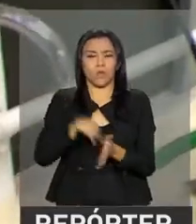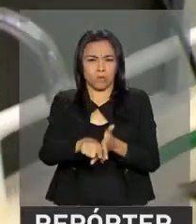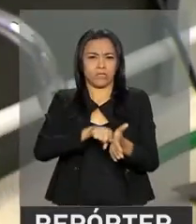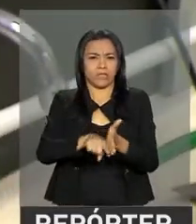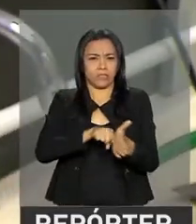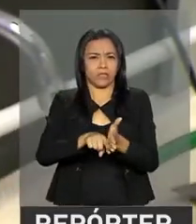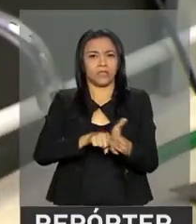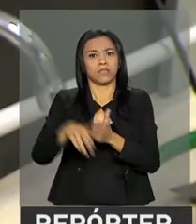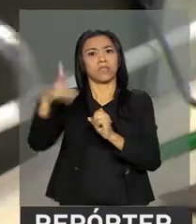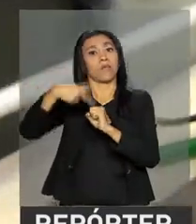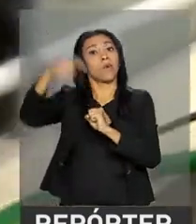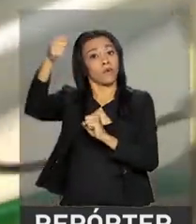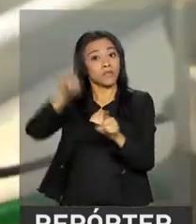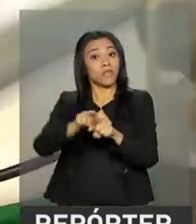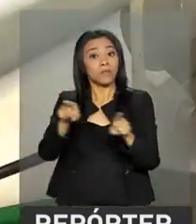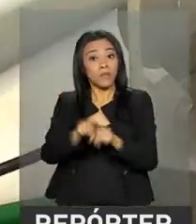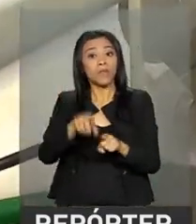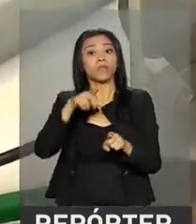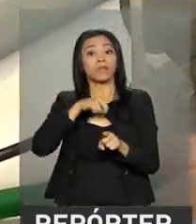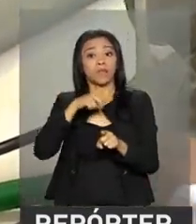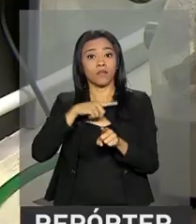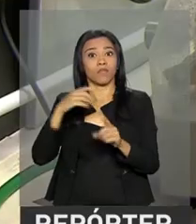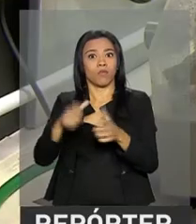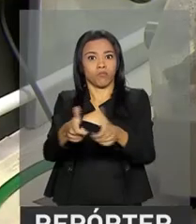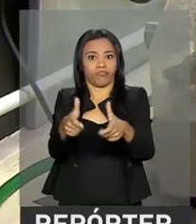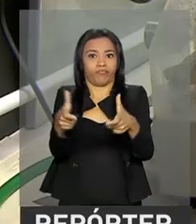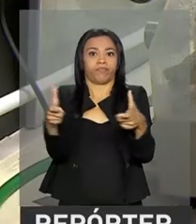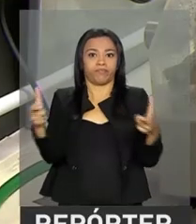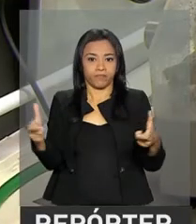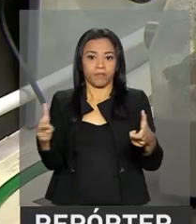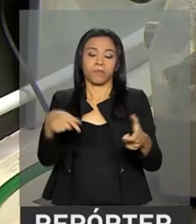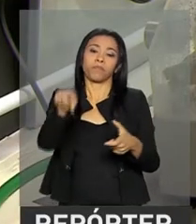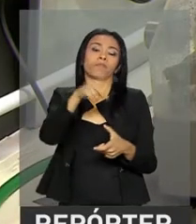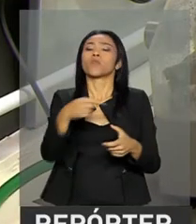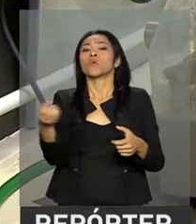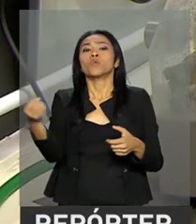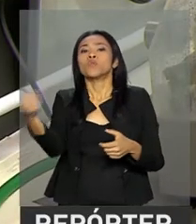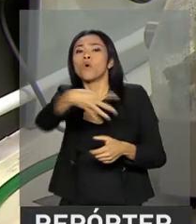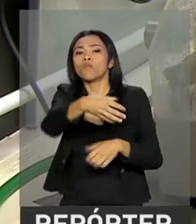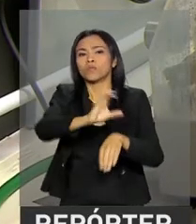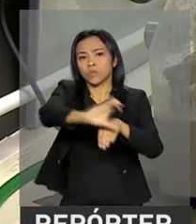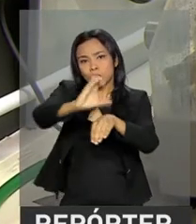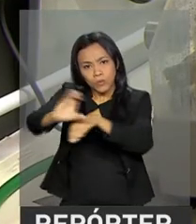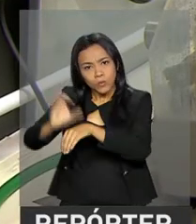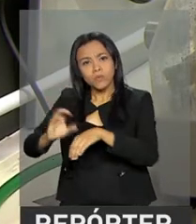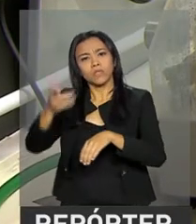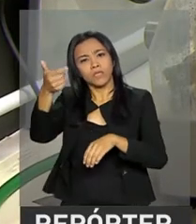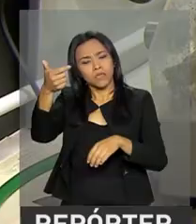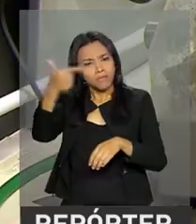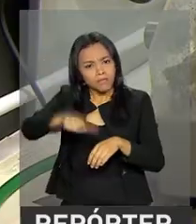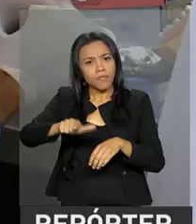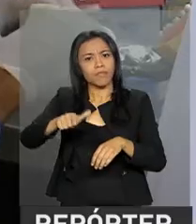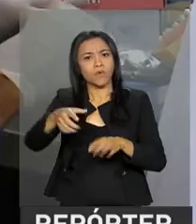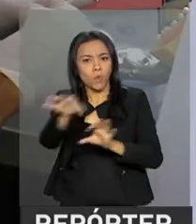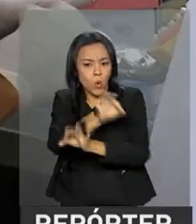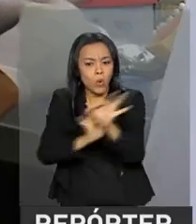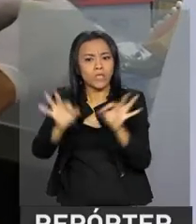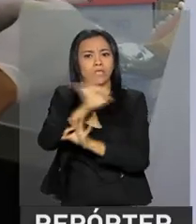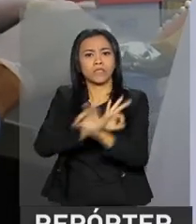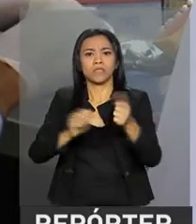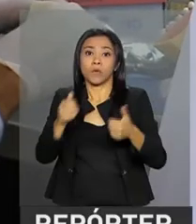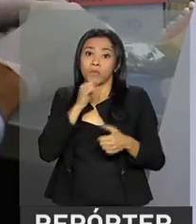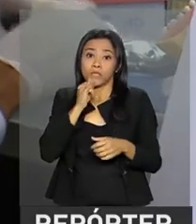na pós graduação também registrou crescimento cursos novos e mais estruturados o programa de